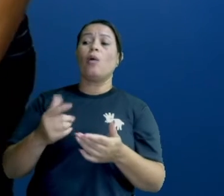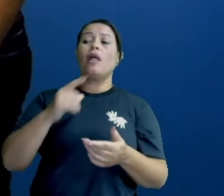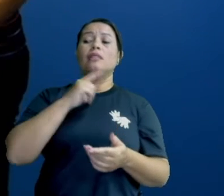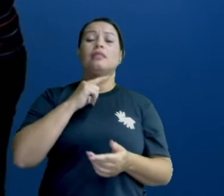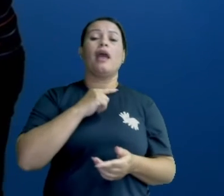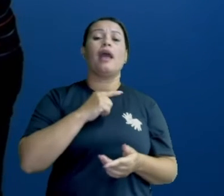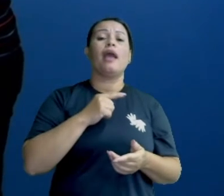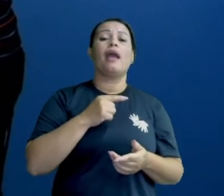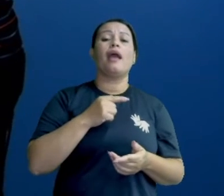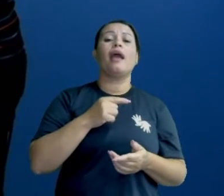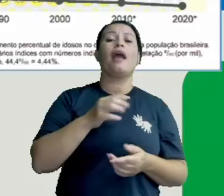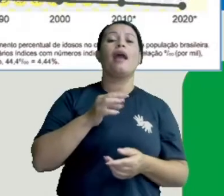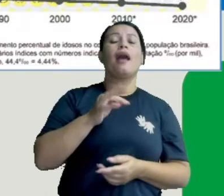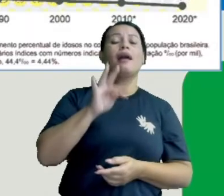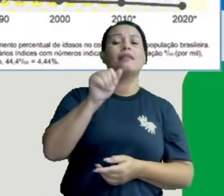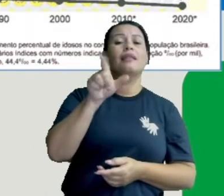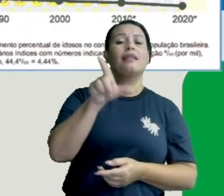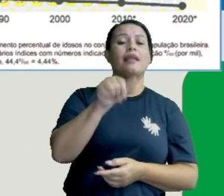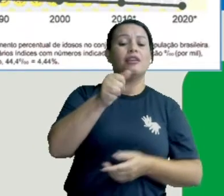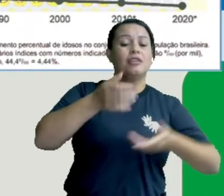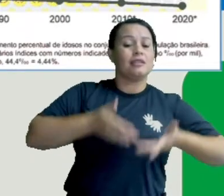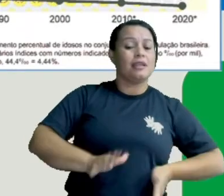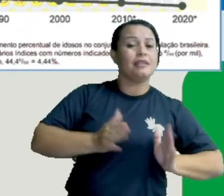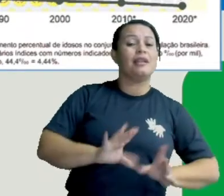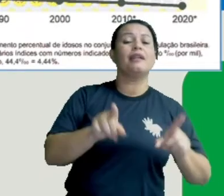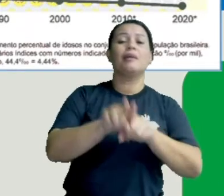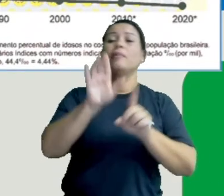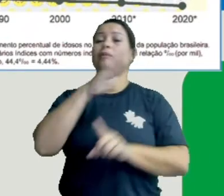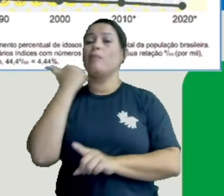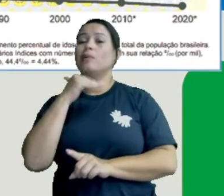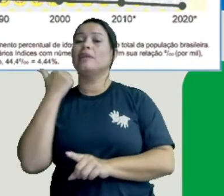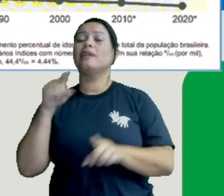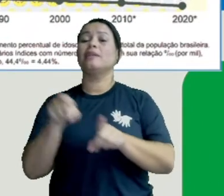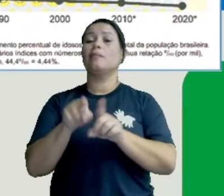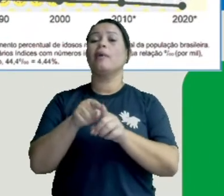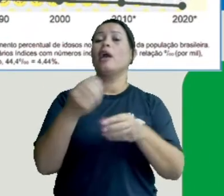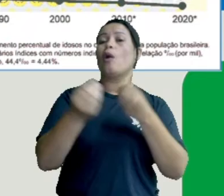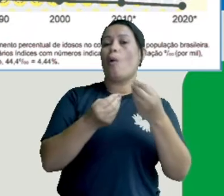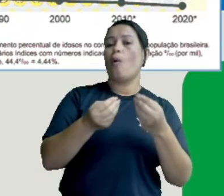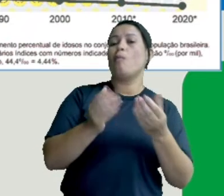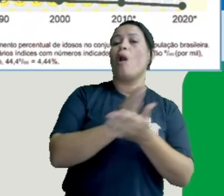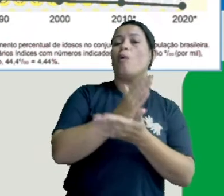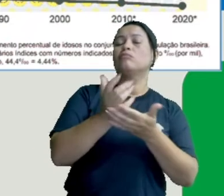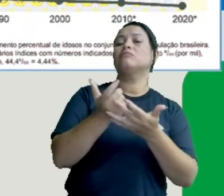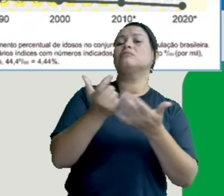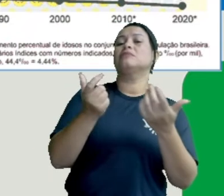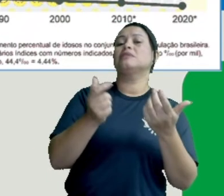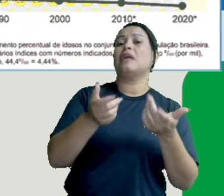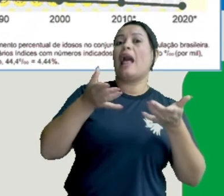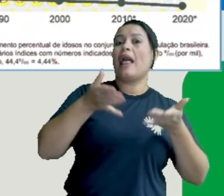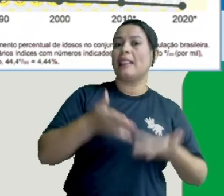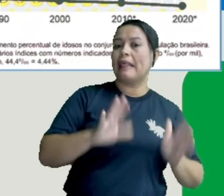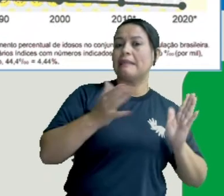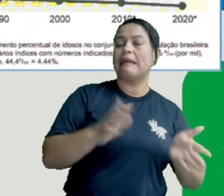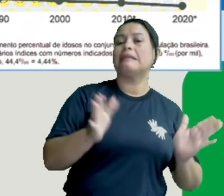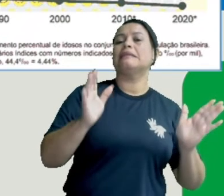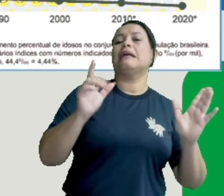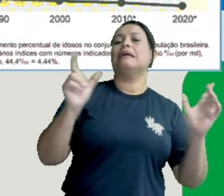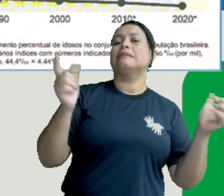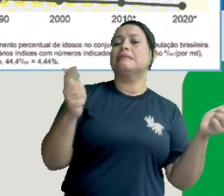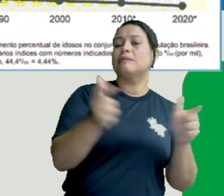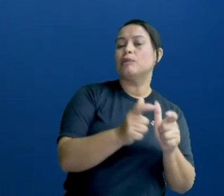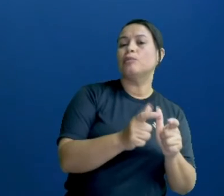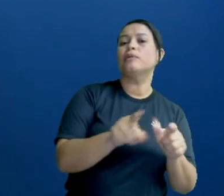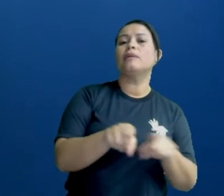de natalidade e mortalidade. No Brasil você tem a natalidade e a mortalidade caindo ao longo do tempo. A natalidade corresponde ao número de pessoas